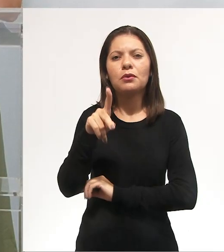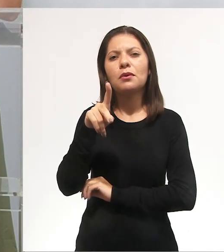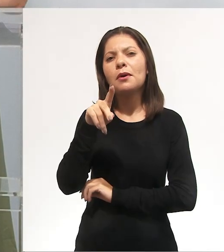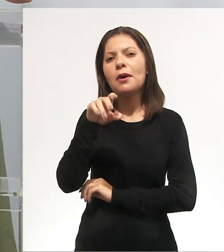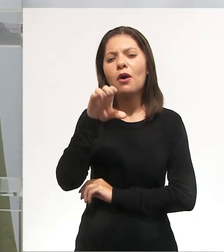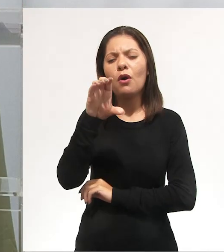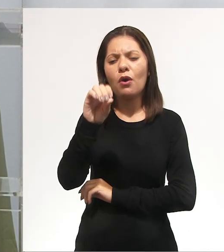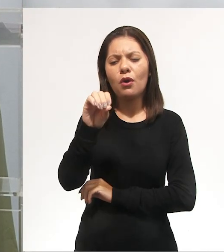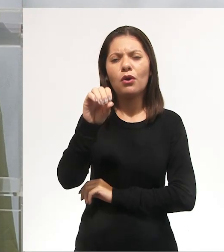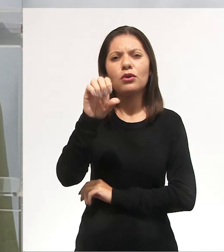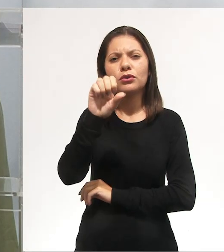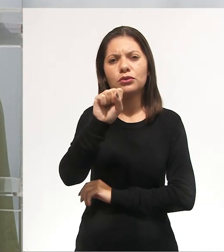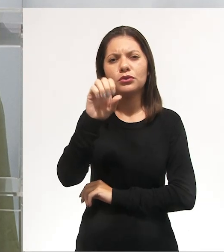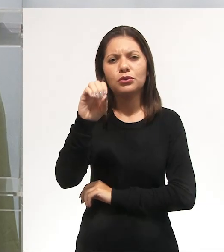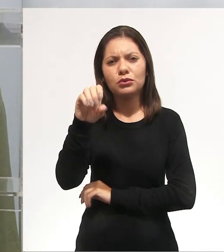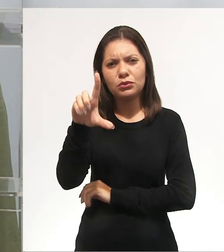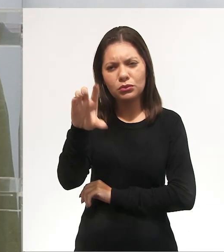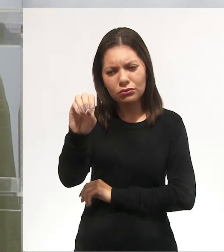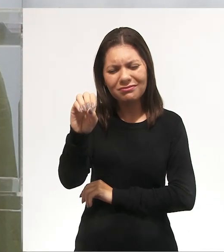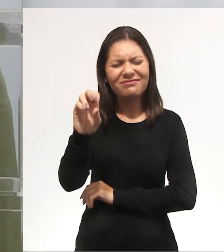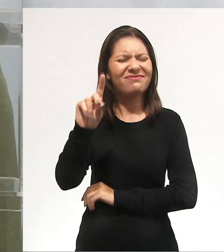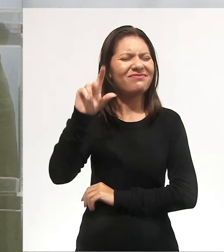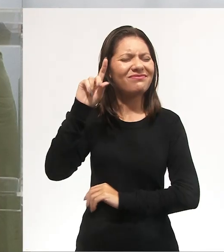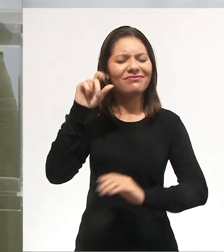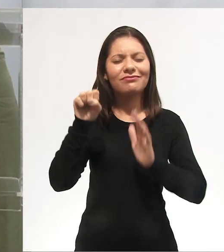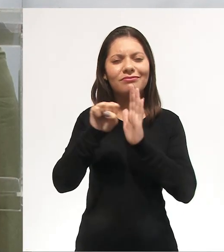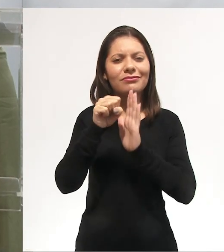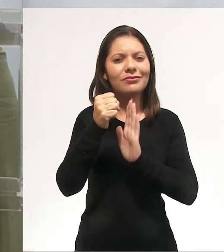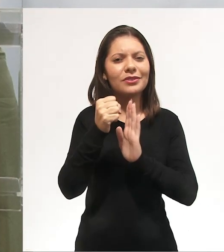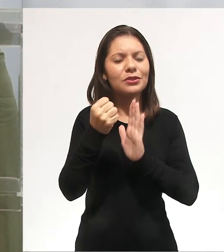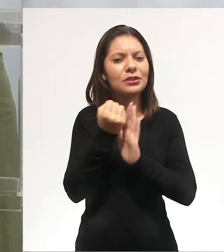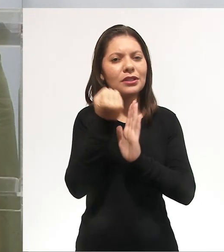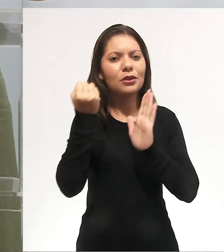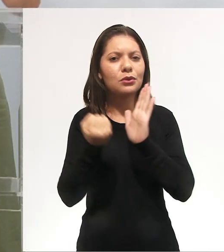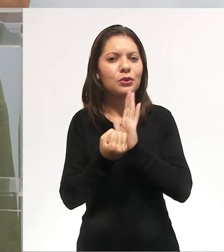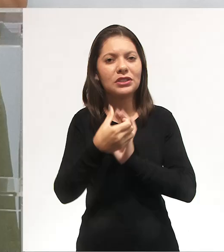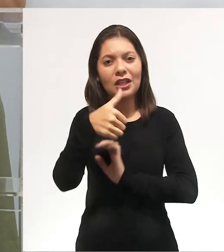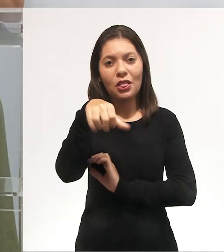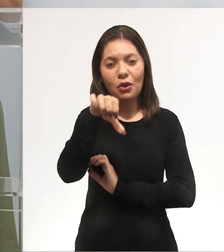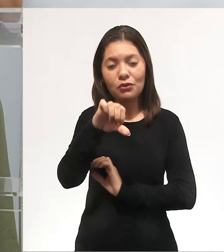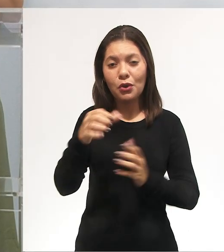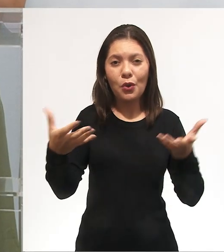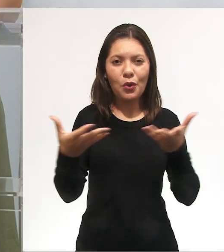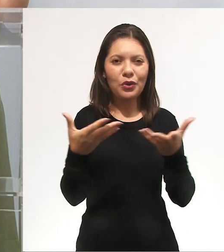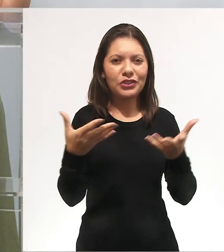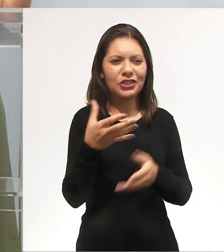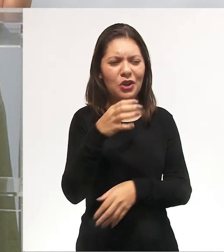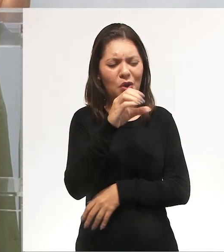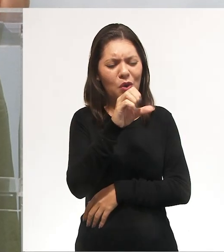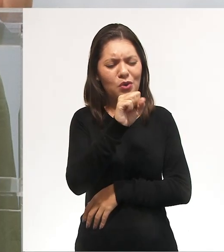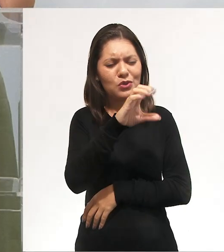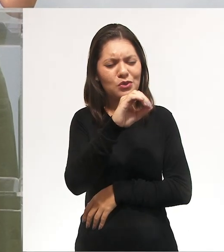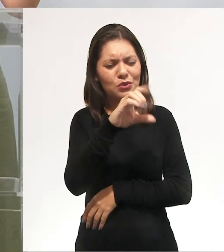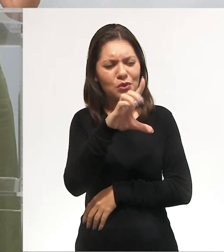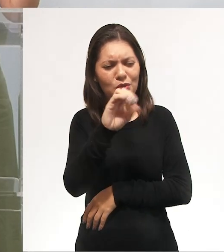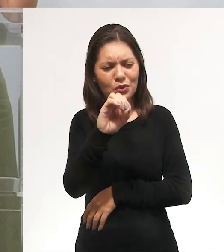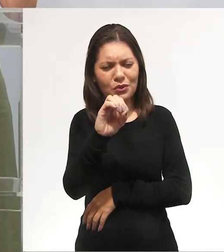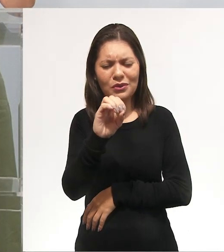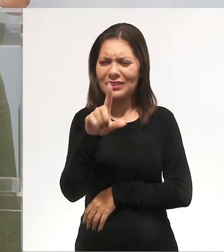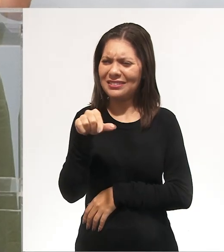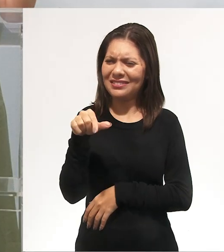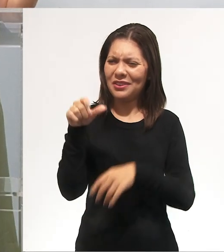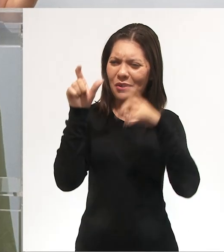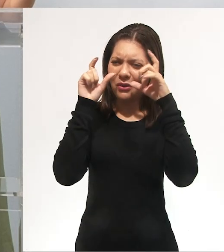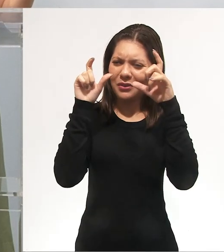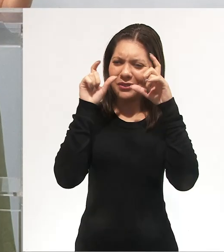Então, isso lá, lá no século XIX usava-se essa palavra. Hoje em dia, se alguém falar ósculo, vão pensar que eu estou